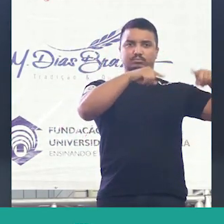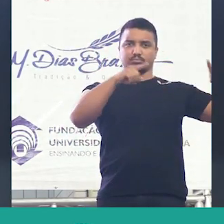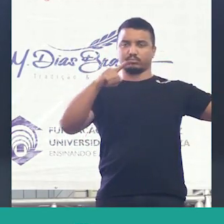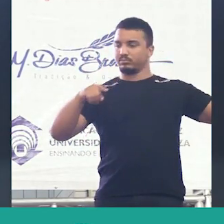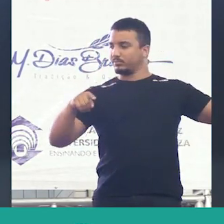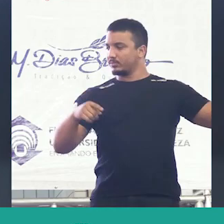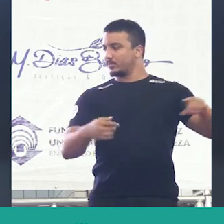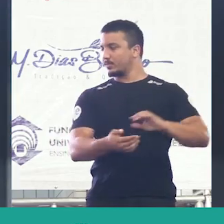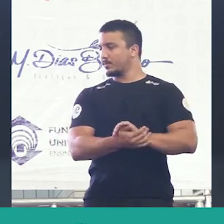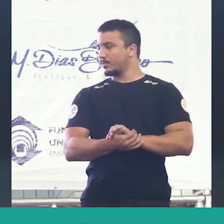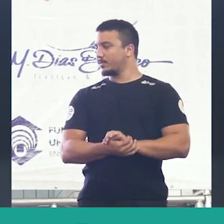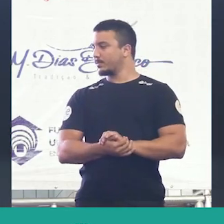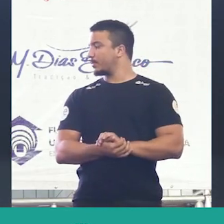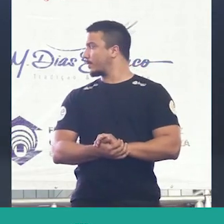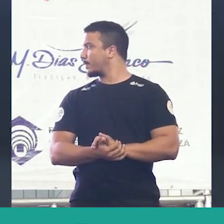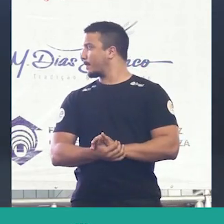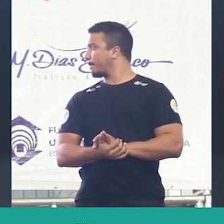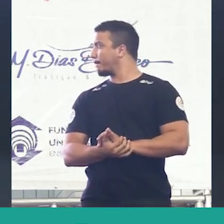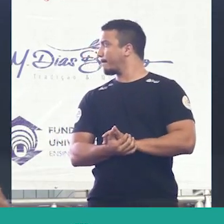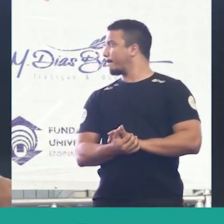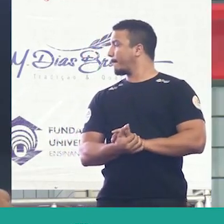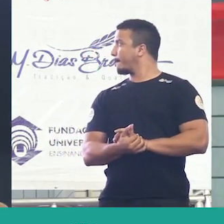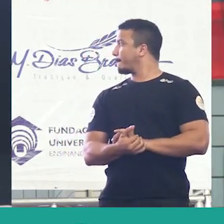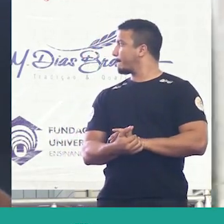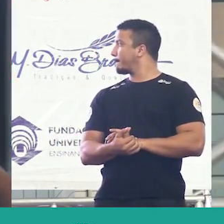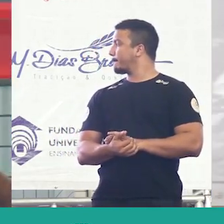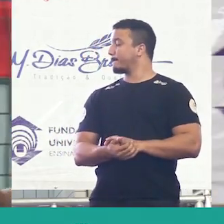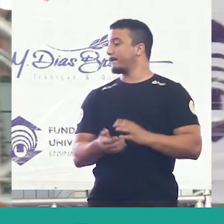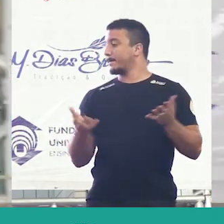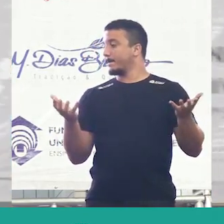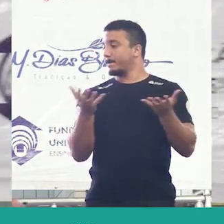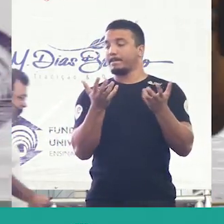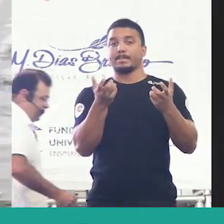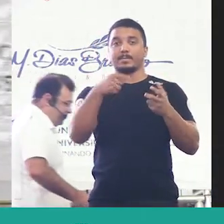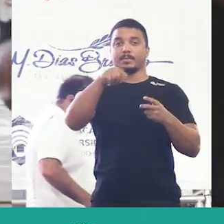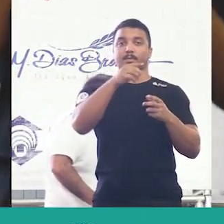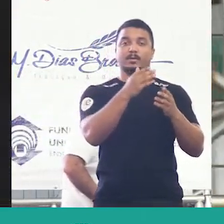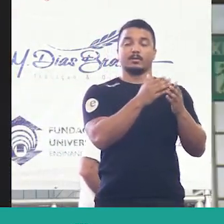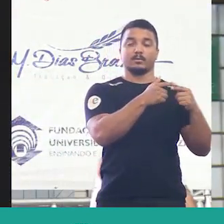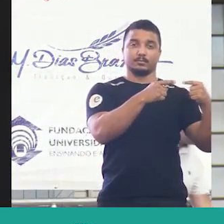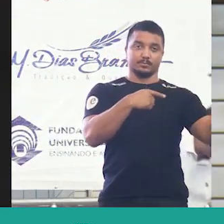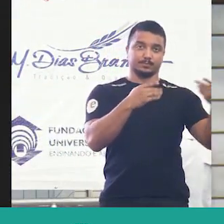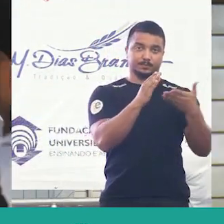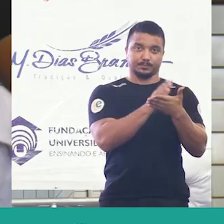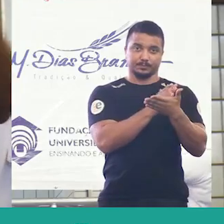Vamos começar? Vamos lá. Eu queria que vocês abrissem a apostila